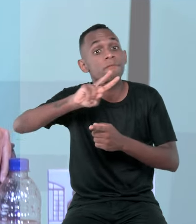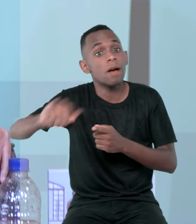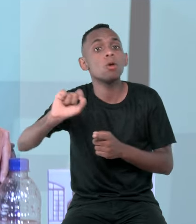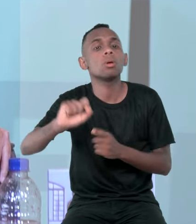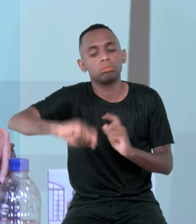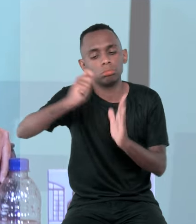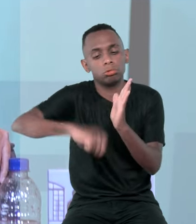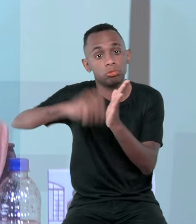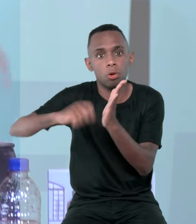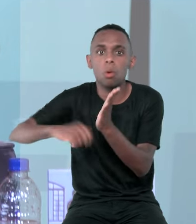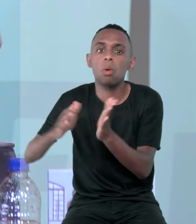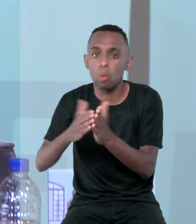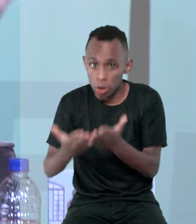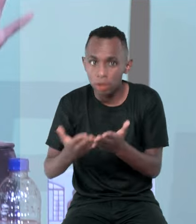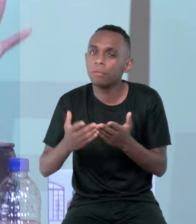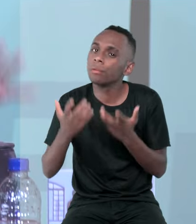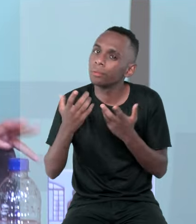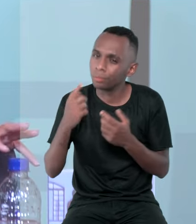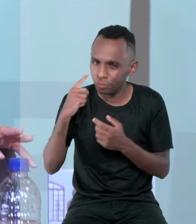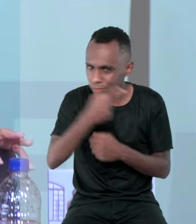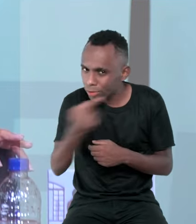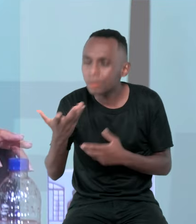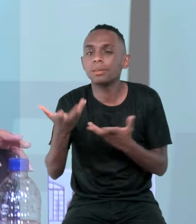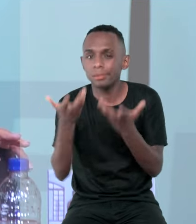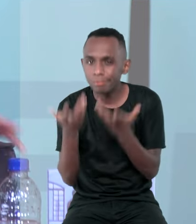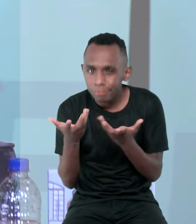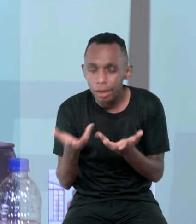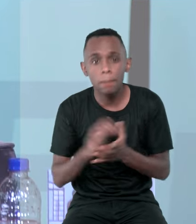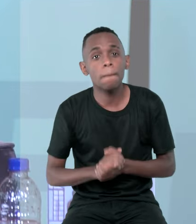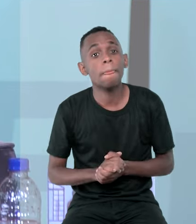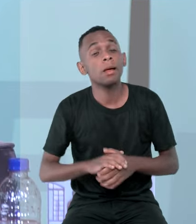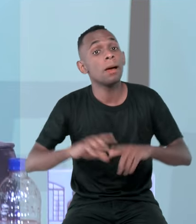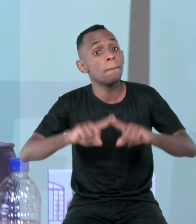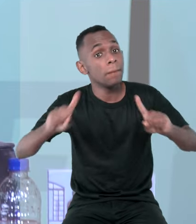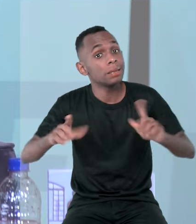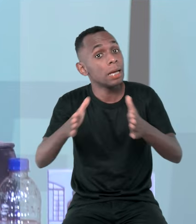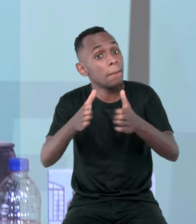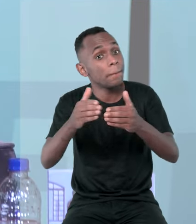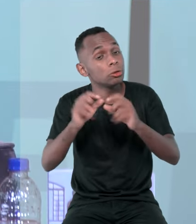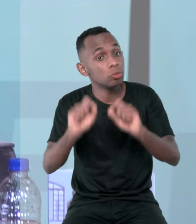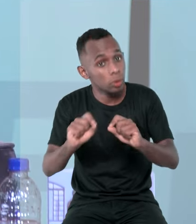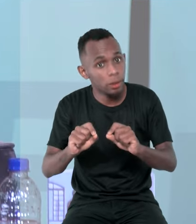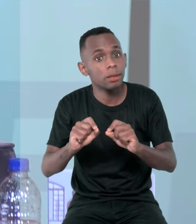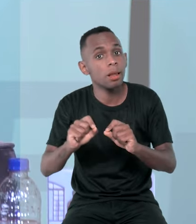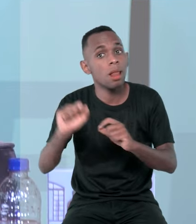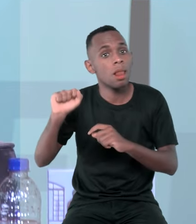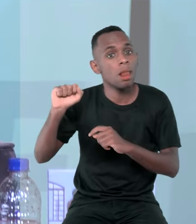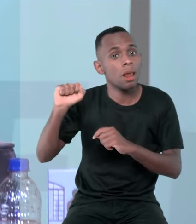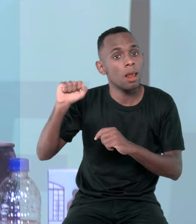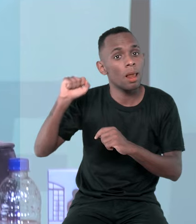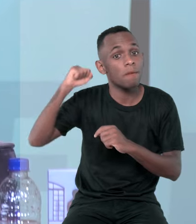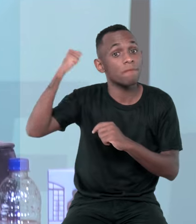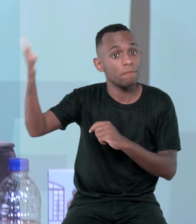os livros, né, que eu acho que é um momento que todos estão esperando. Mas a gente só pede para que seja lá